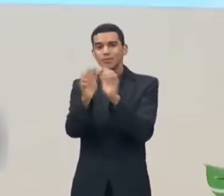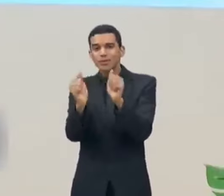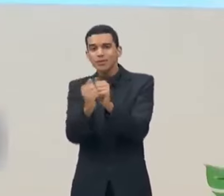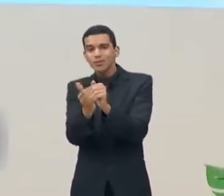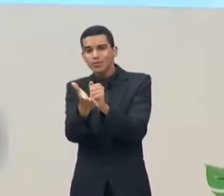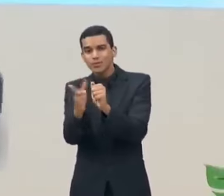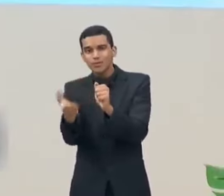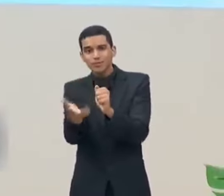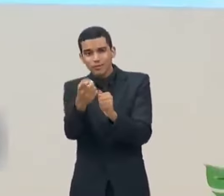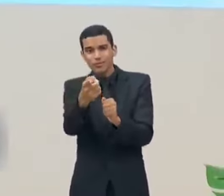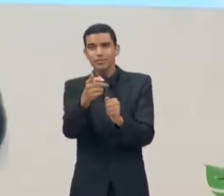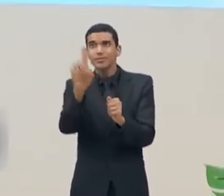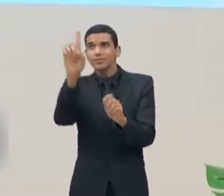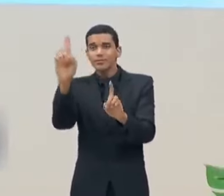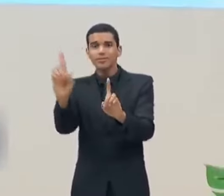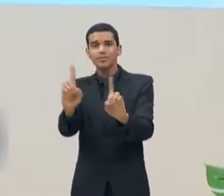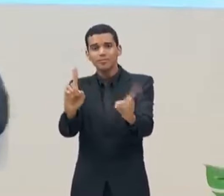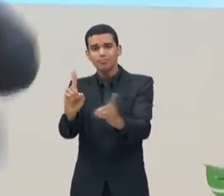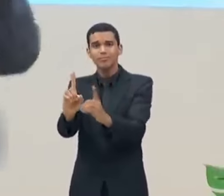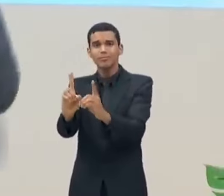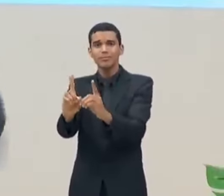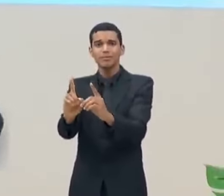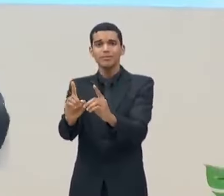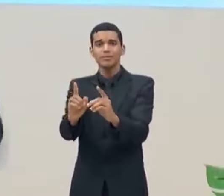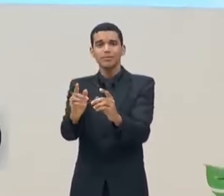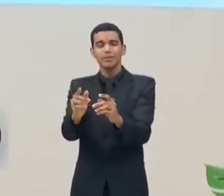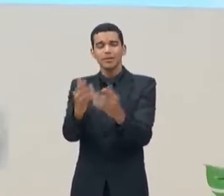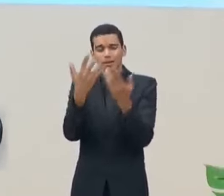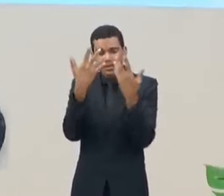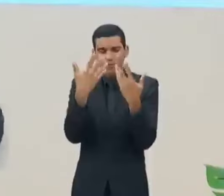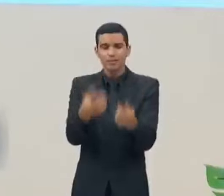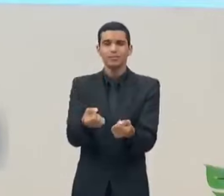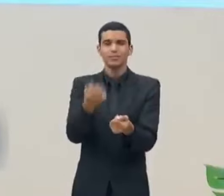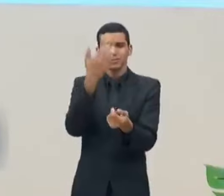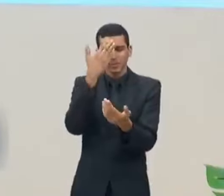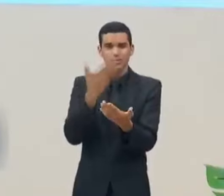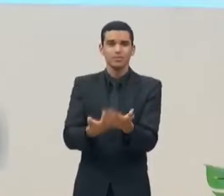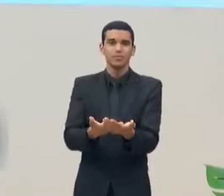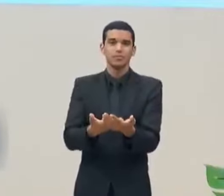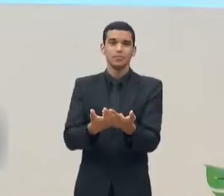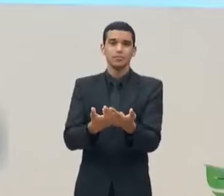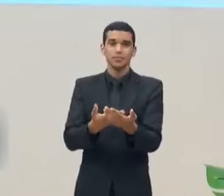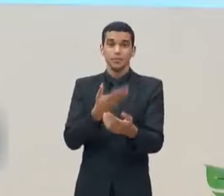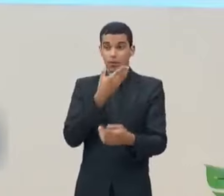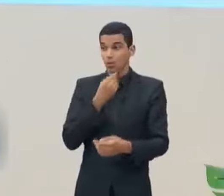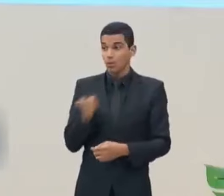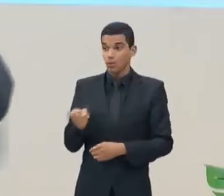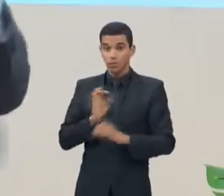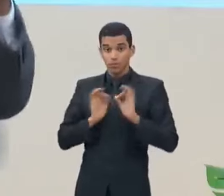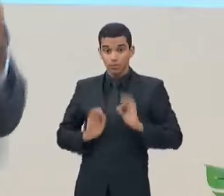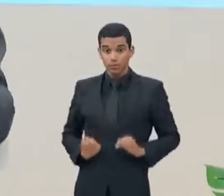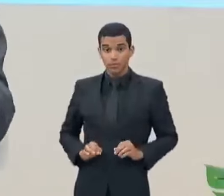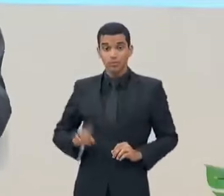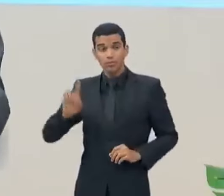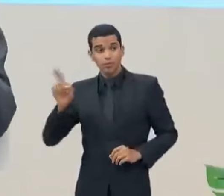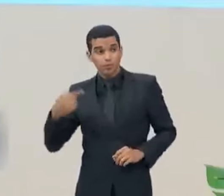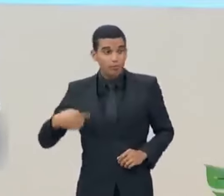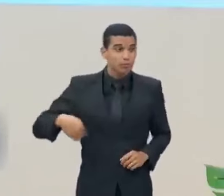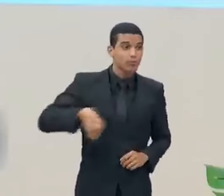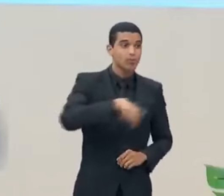de ti. Escute a palavra, receba a palavra. O leproso foi ter com Jesus,